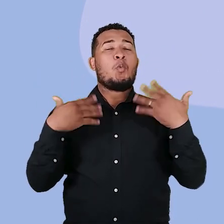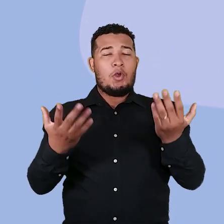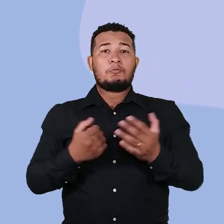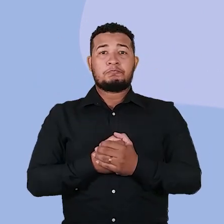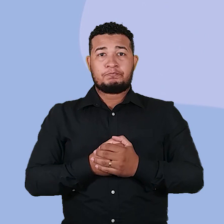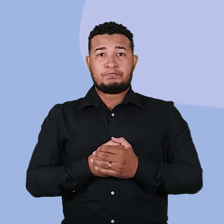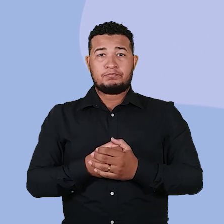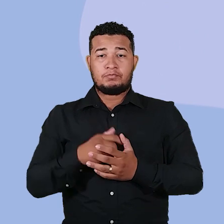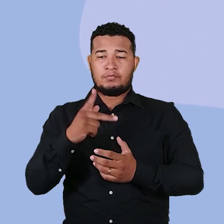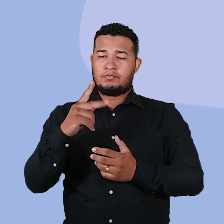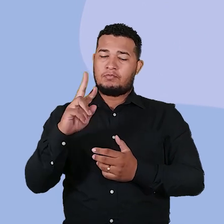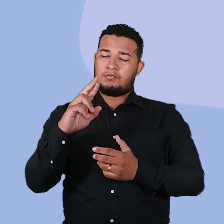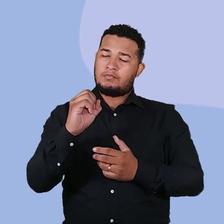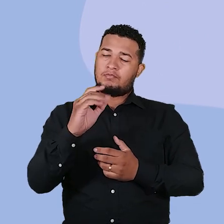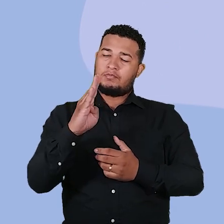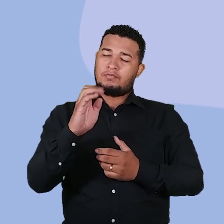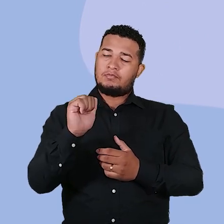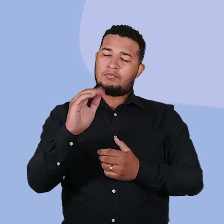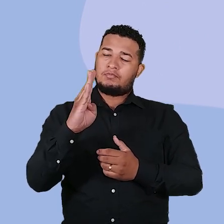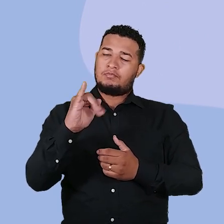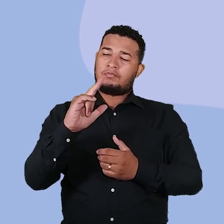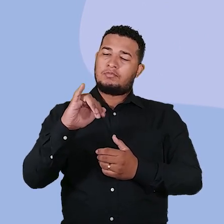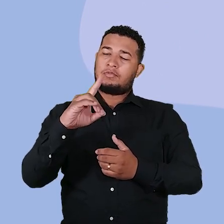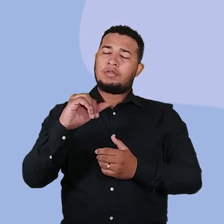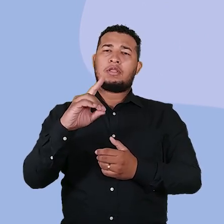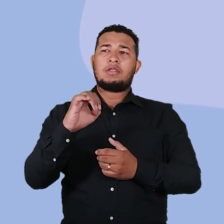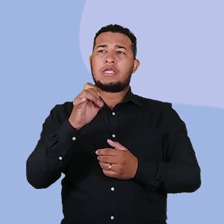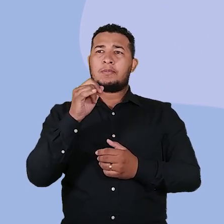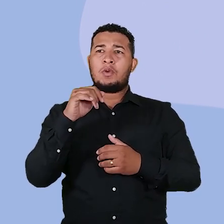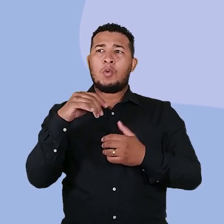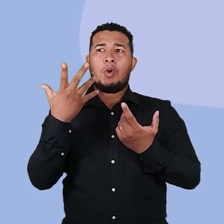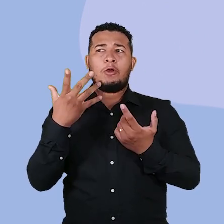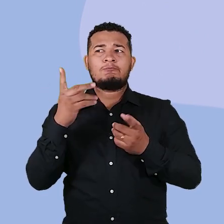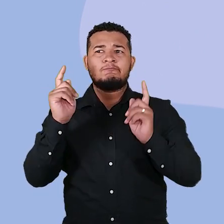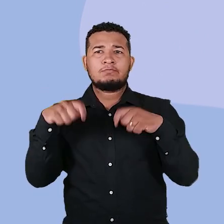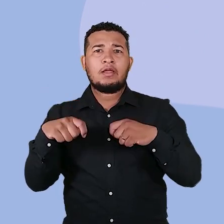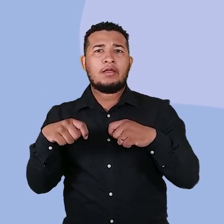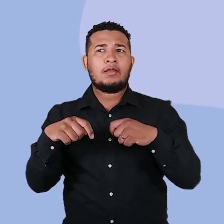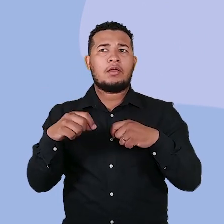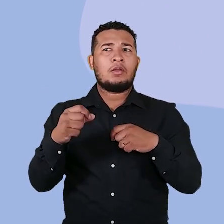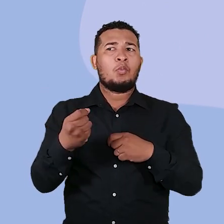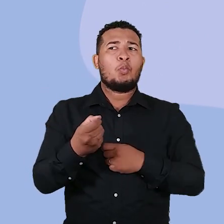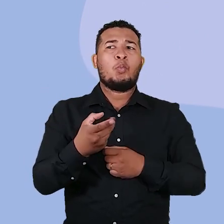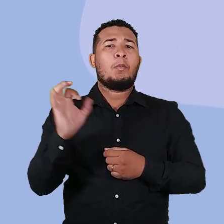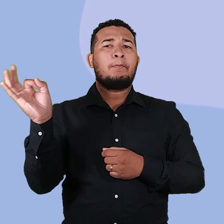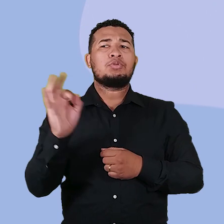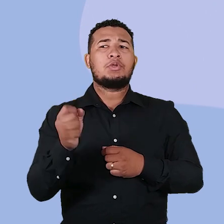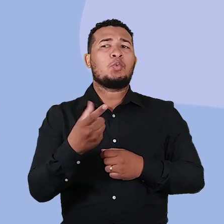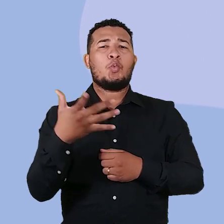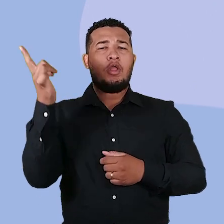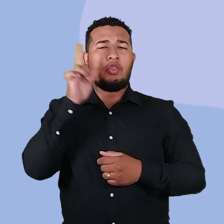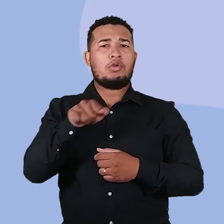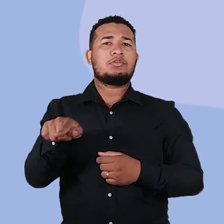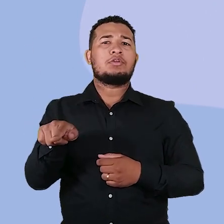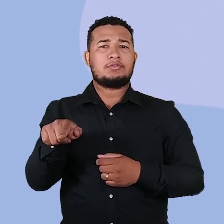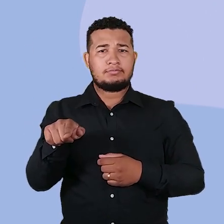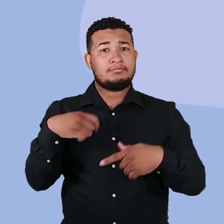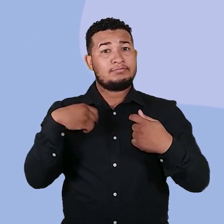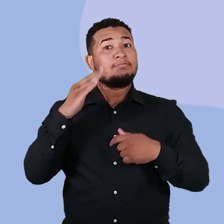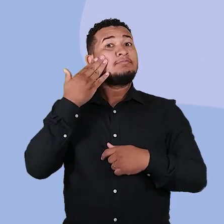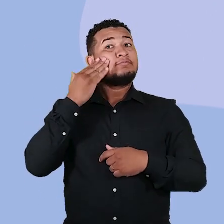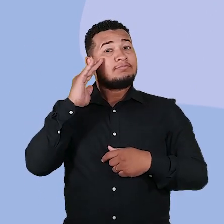expressões qual é a probabilidade e para chance se liga